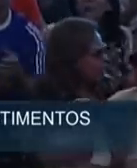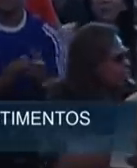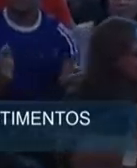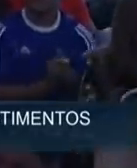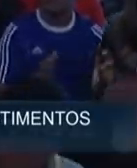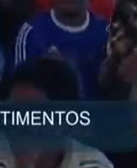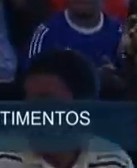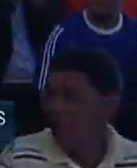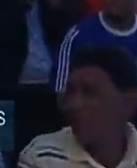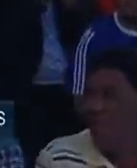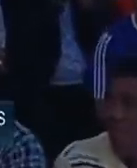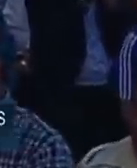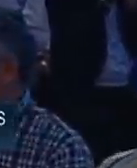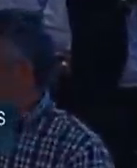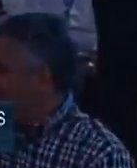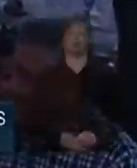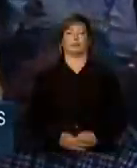Muito bom dia.